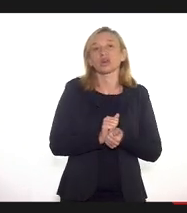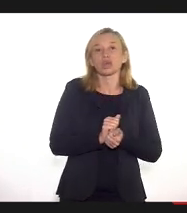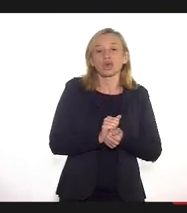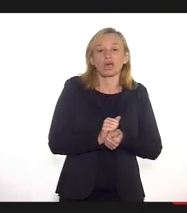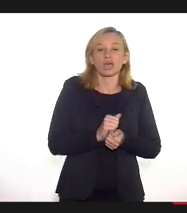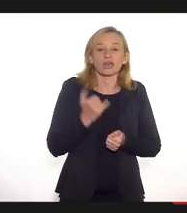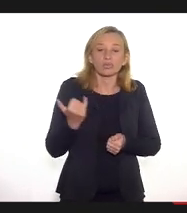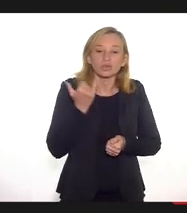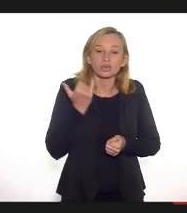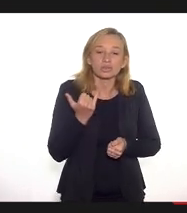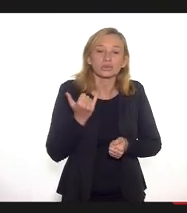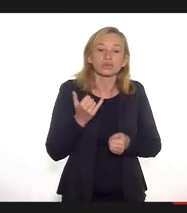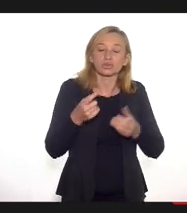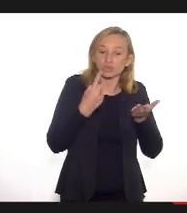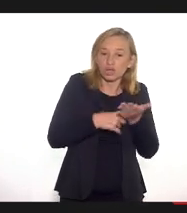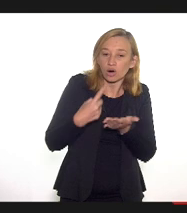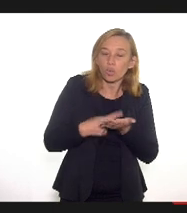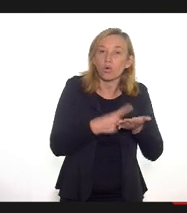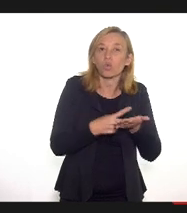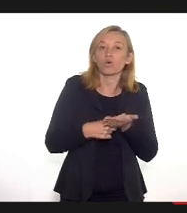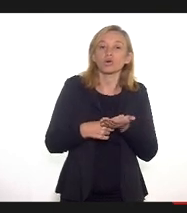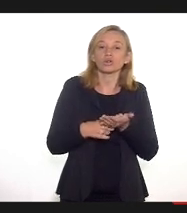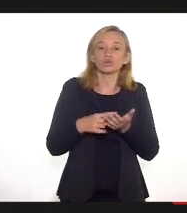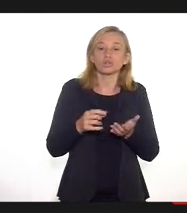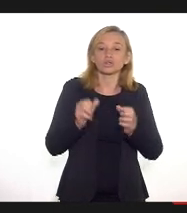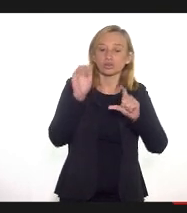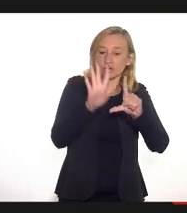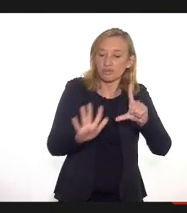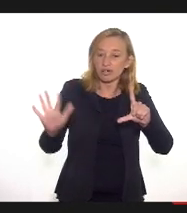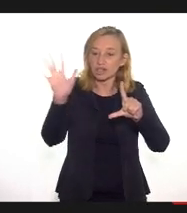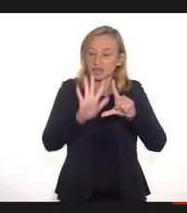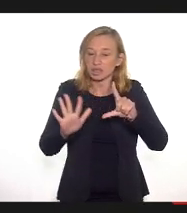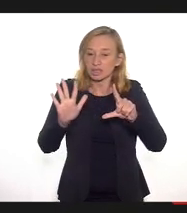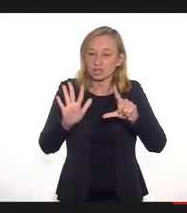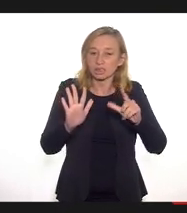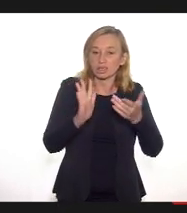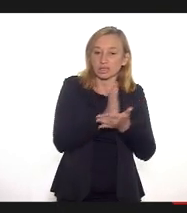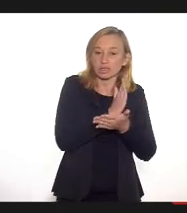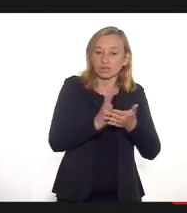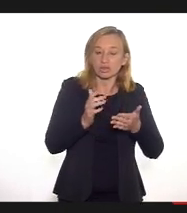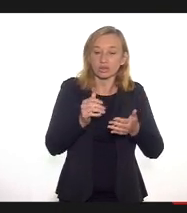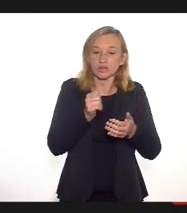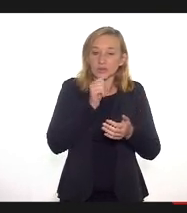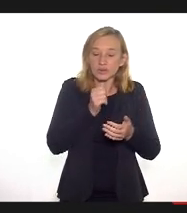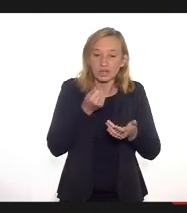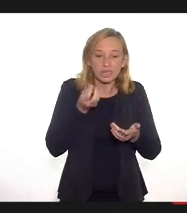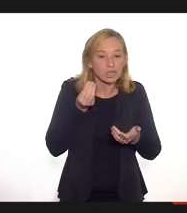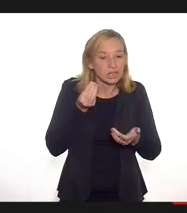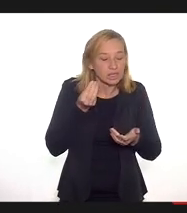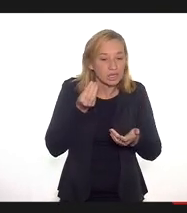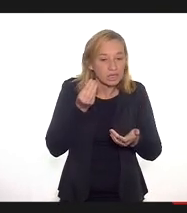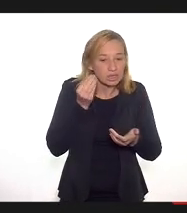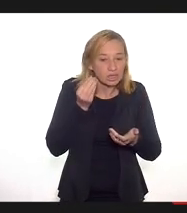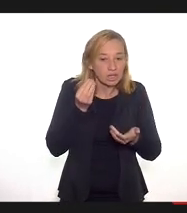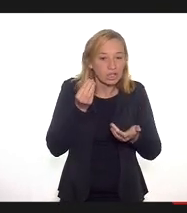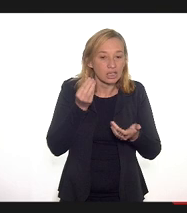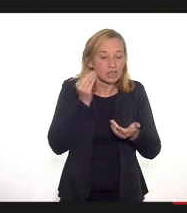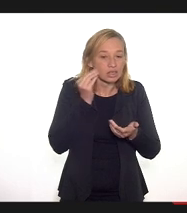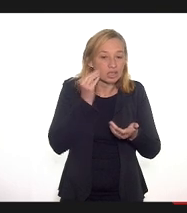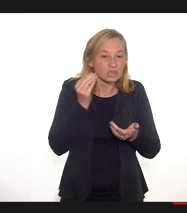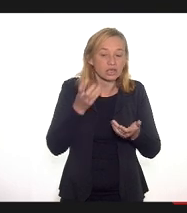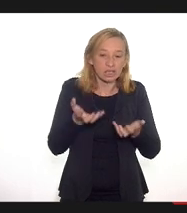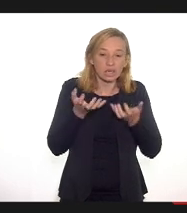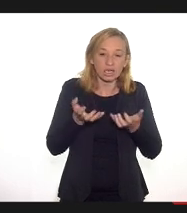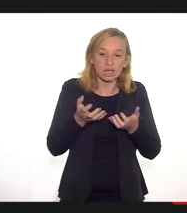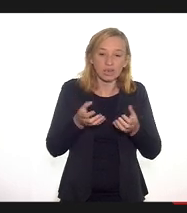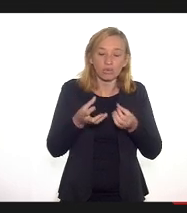questão dos acordos fechados com as plataformas, das mais variadas tentativas aí de garantir o ensino, mas a